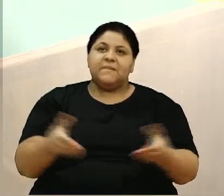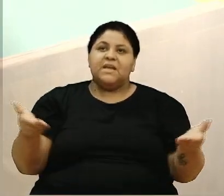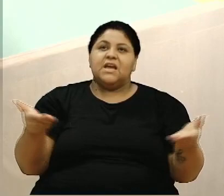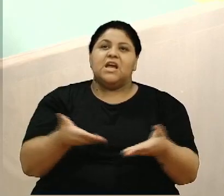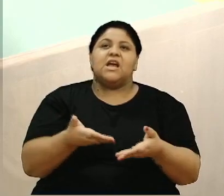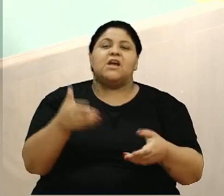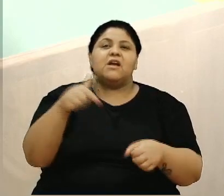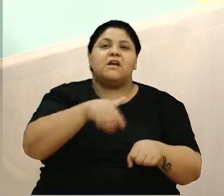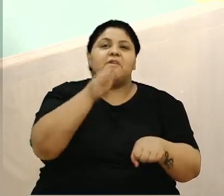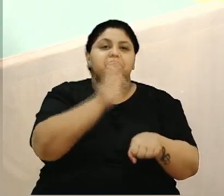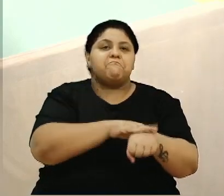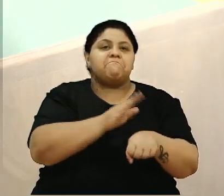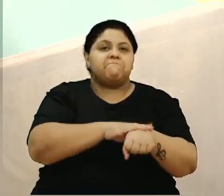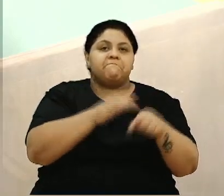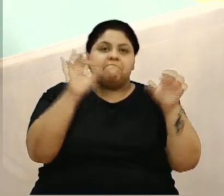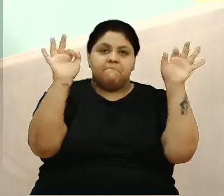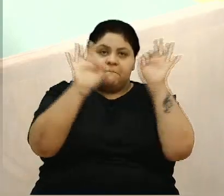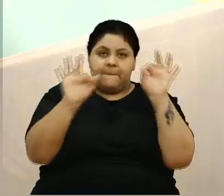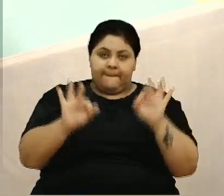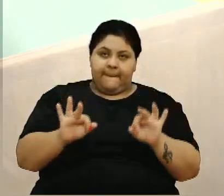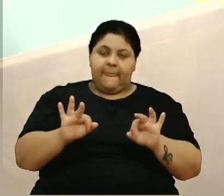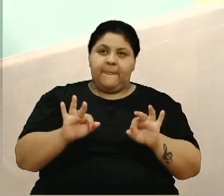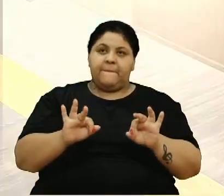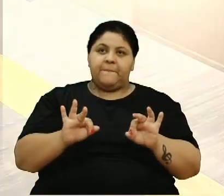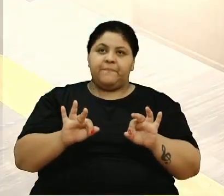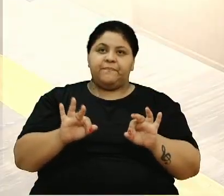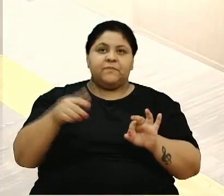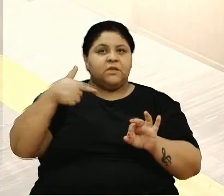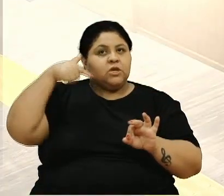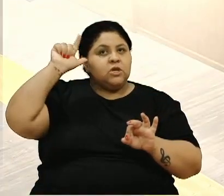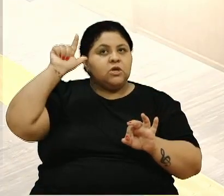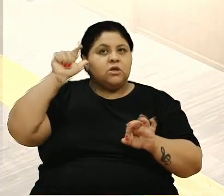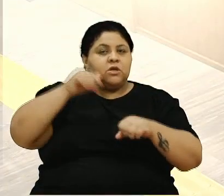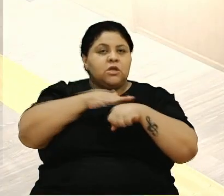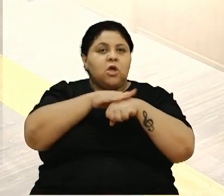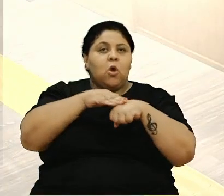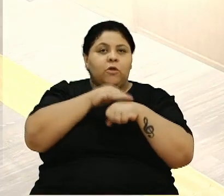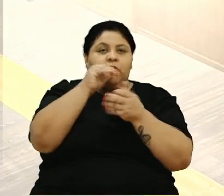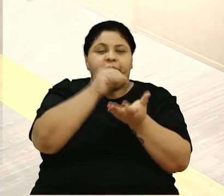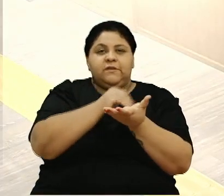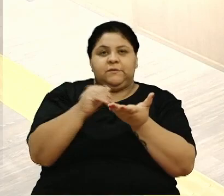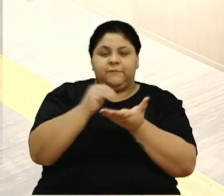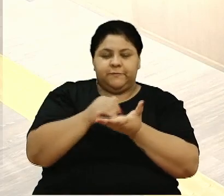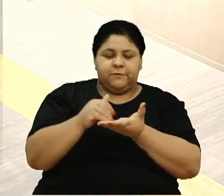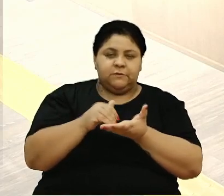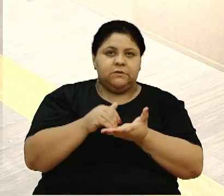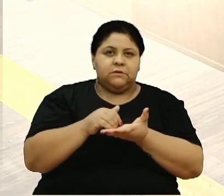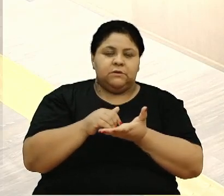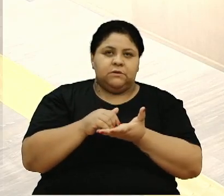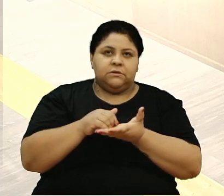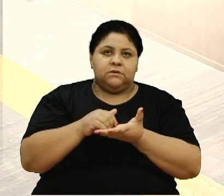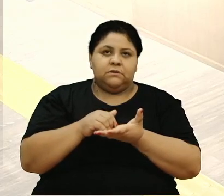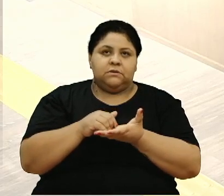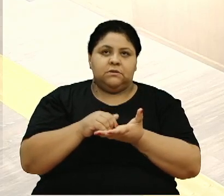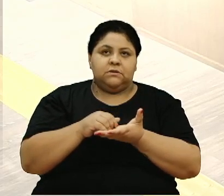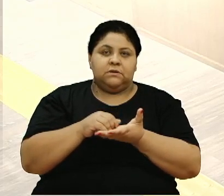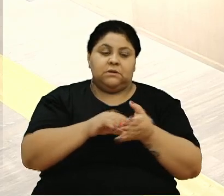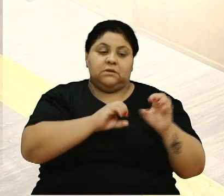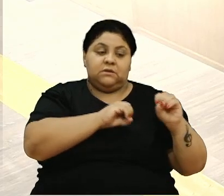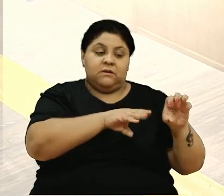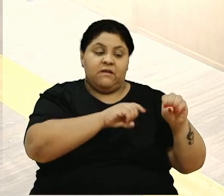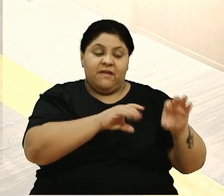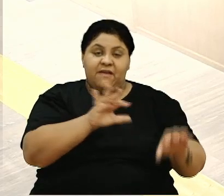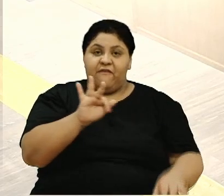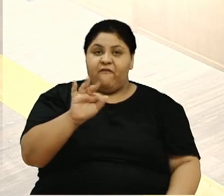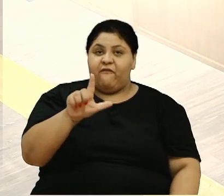momento muito feliz, quando ontem conversei com a secretária da Educação, a